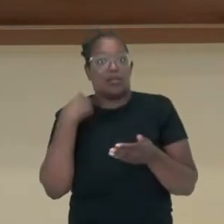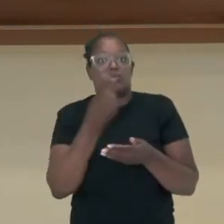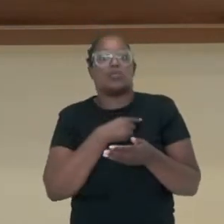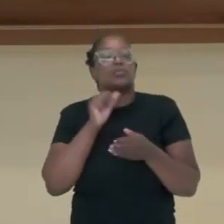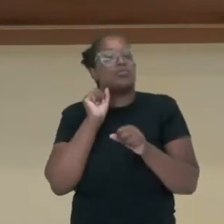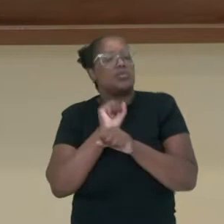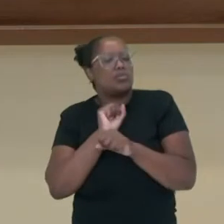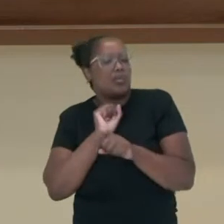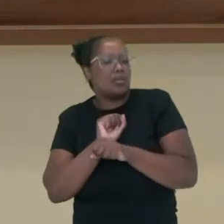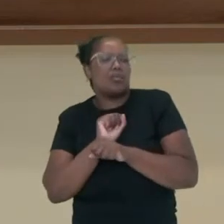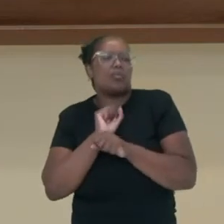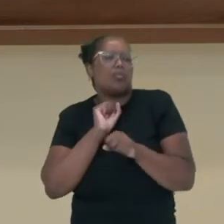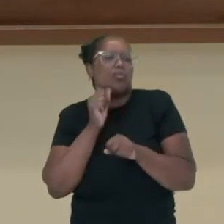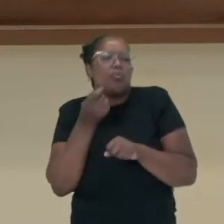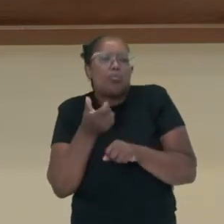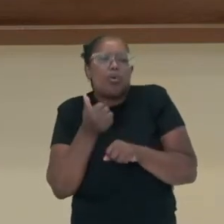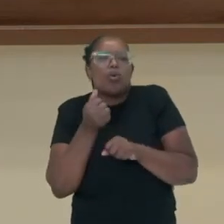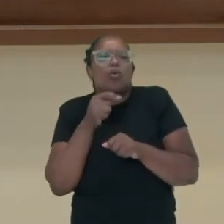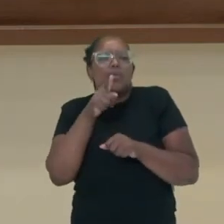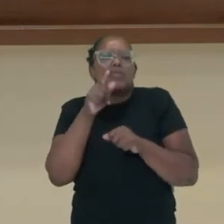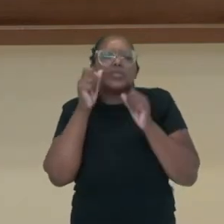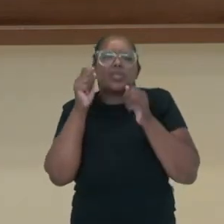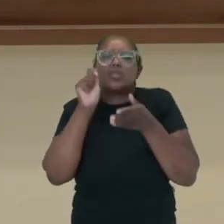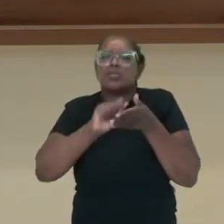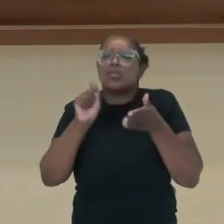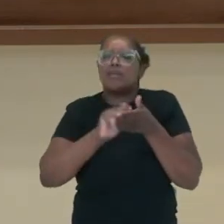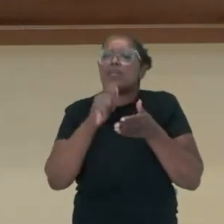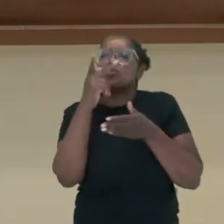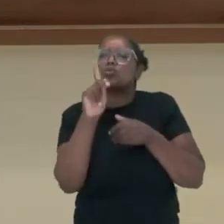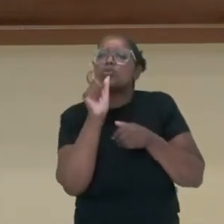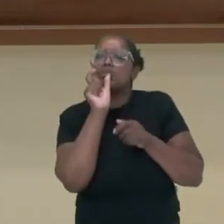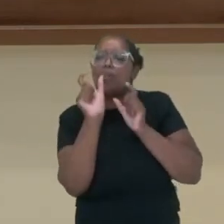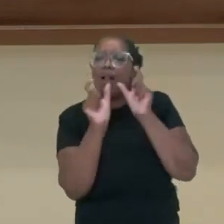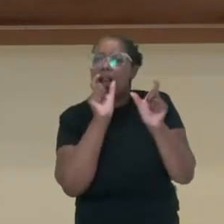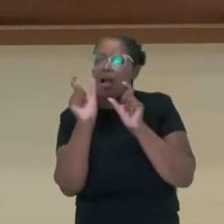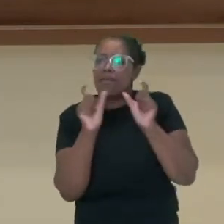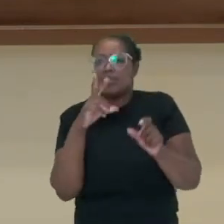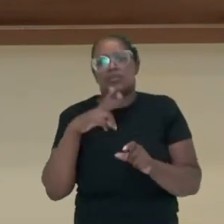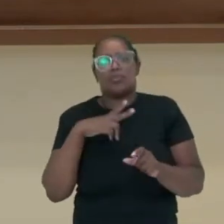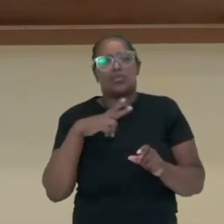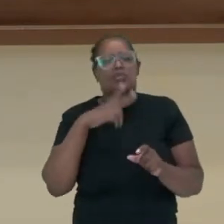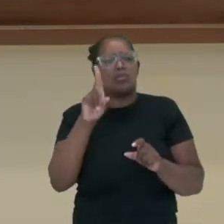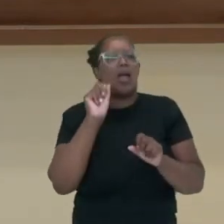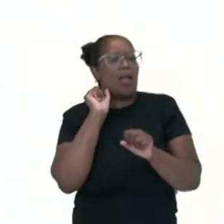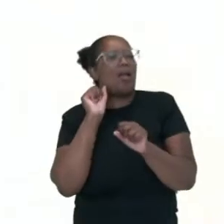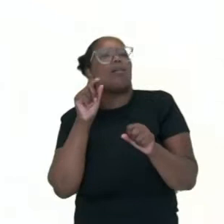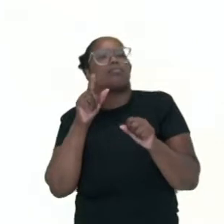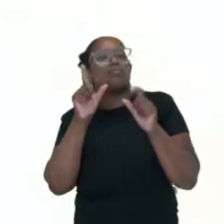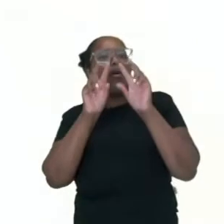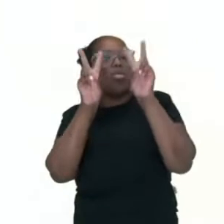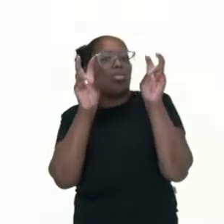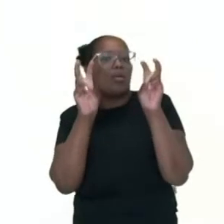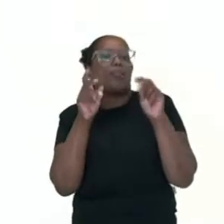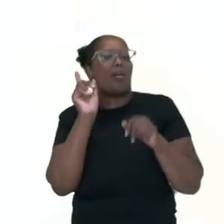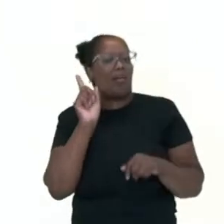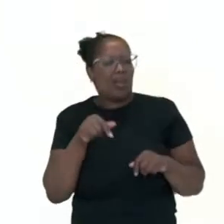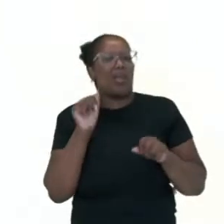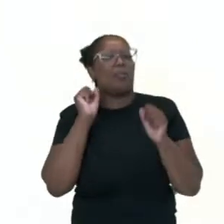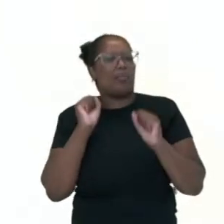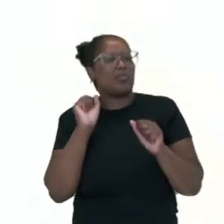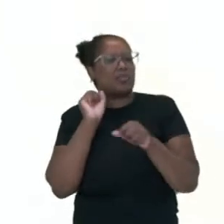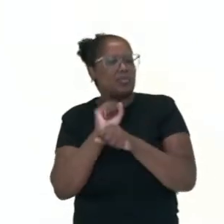dar uma paradinha para que você escreva com suas palavras o seguinte: é de se esperar que conflitos de interesse entre as